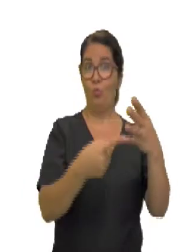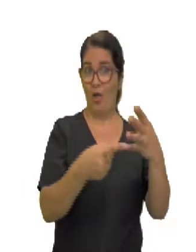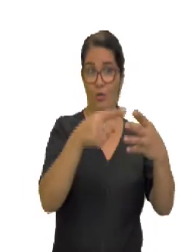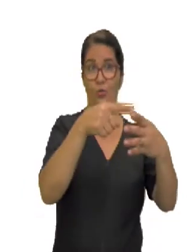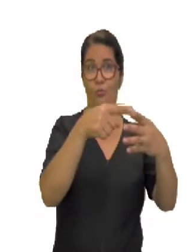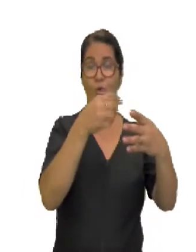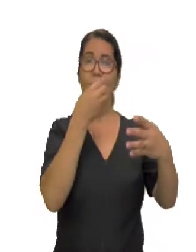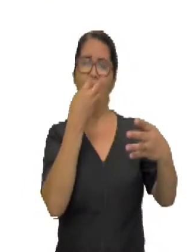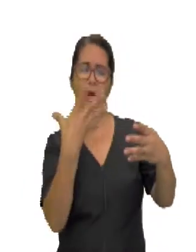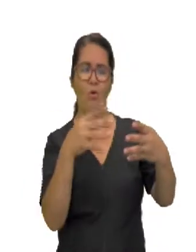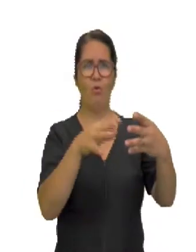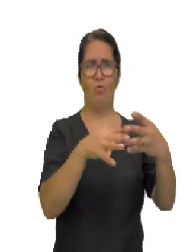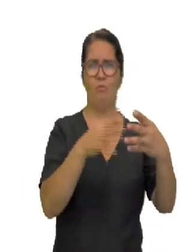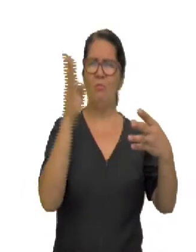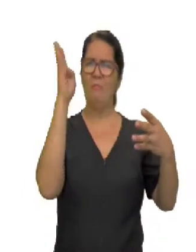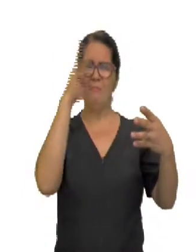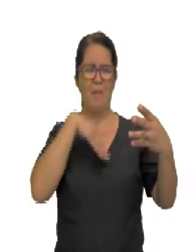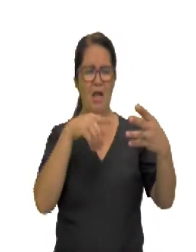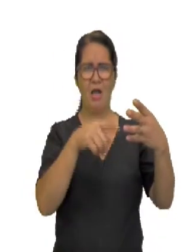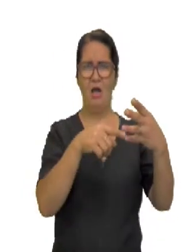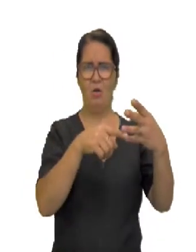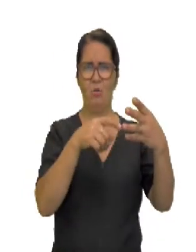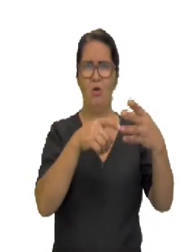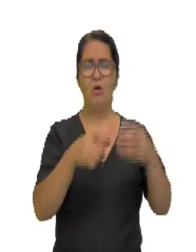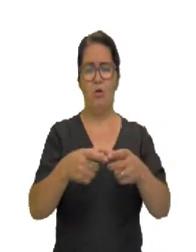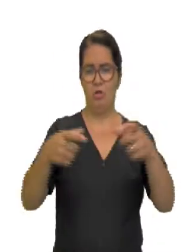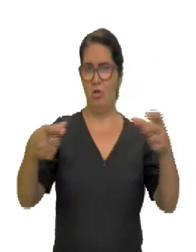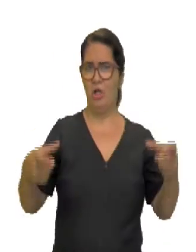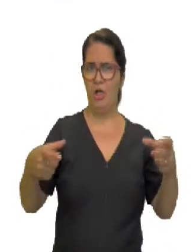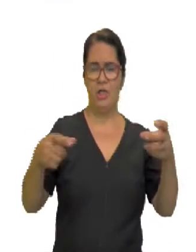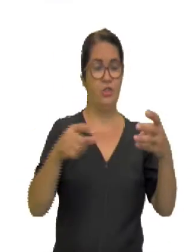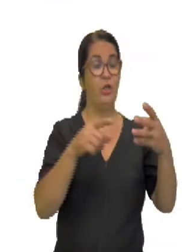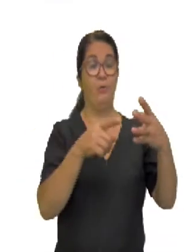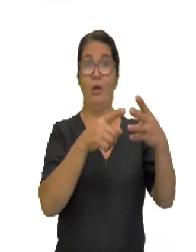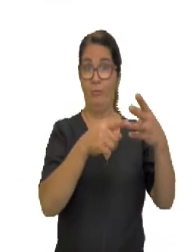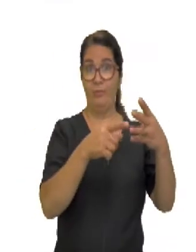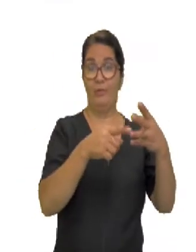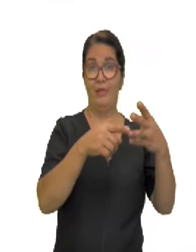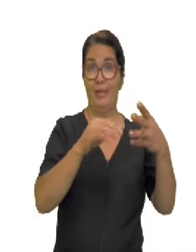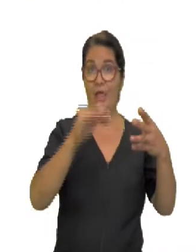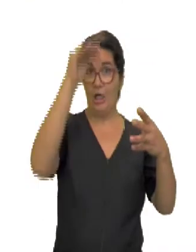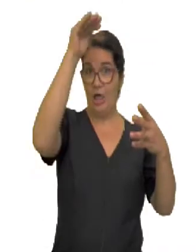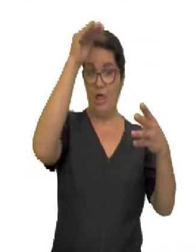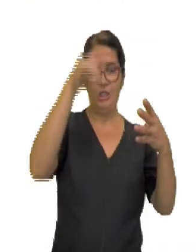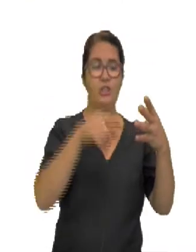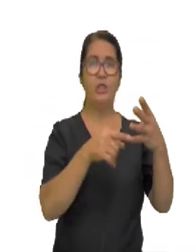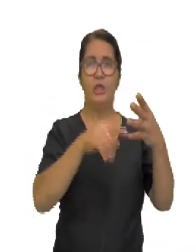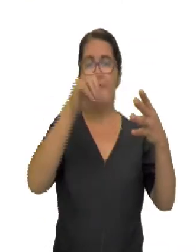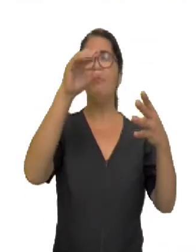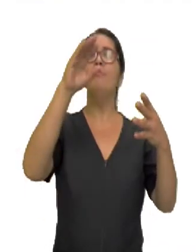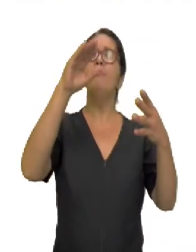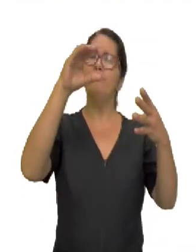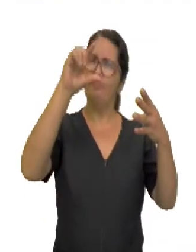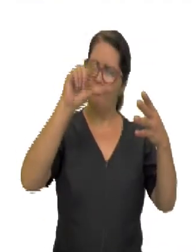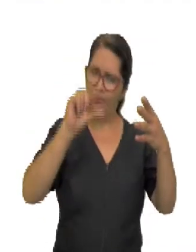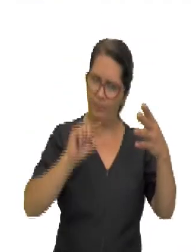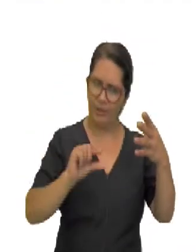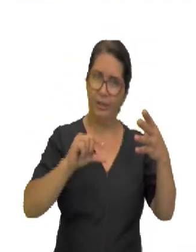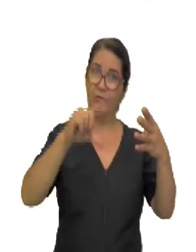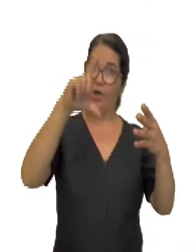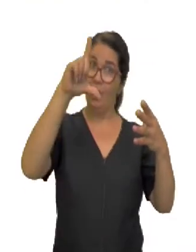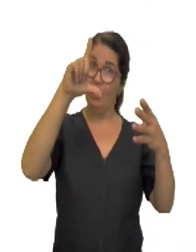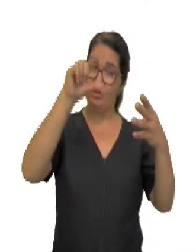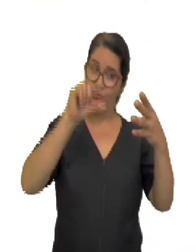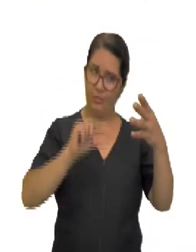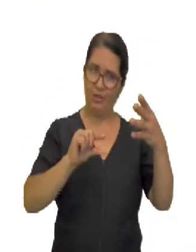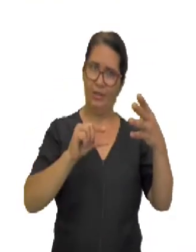bom, mal, grande e pequeno. São representados por formas